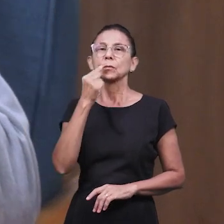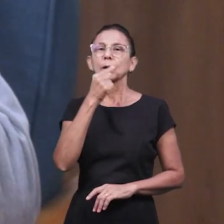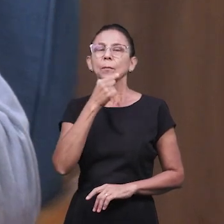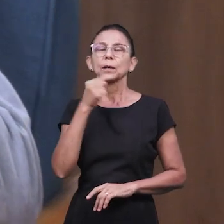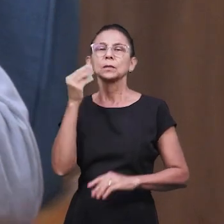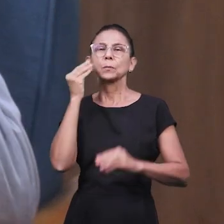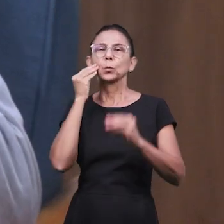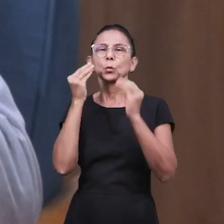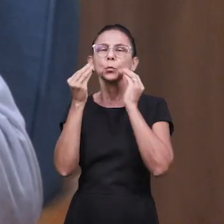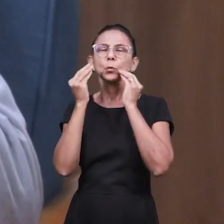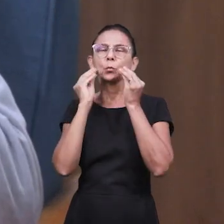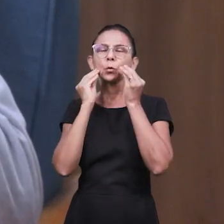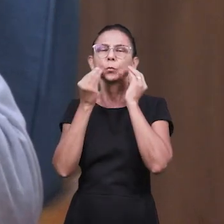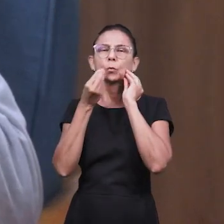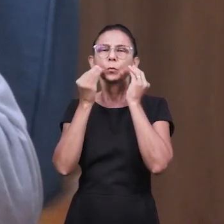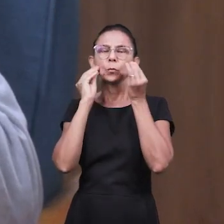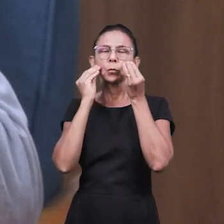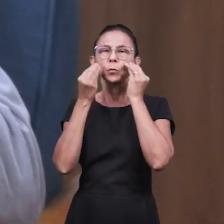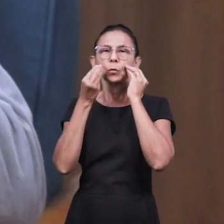é a intimidade,